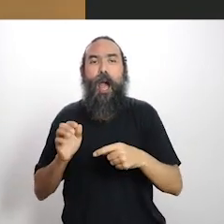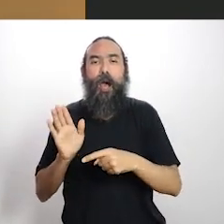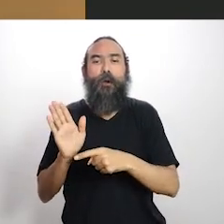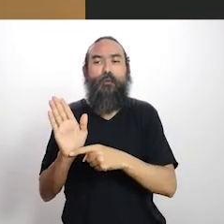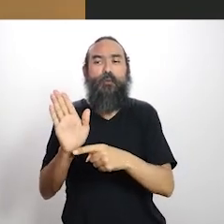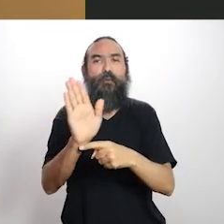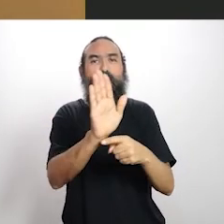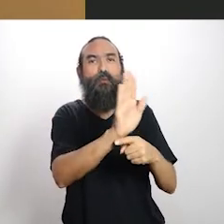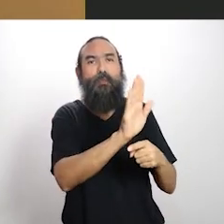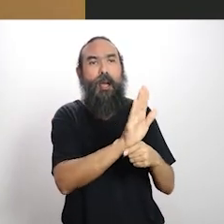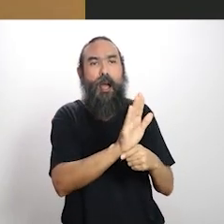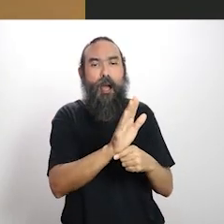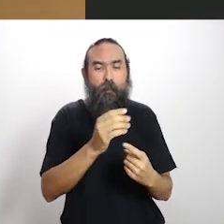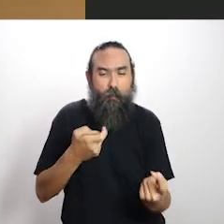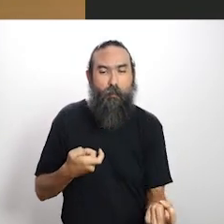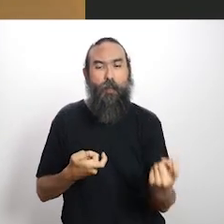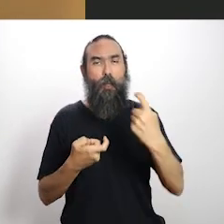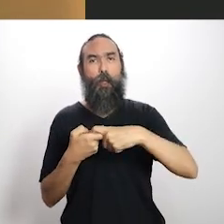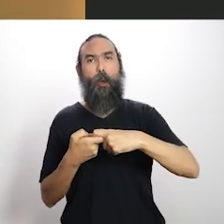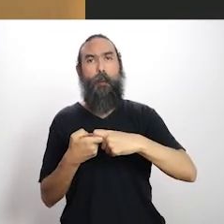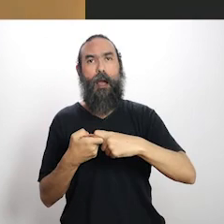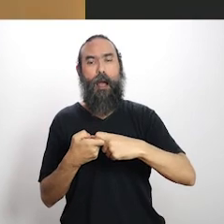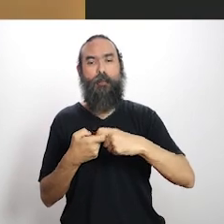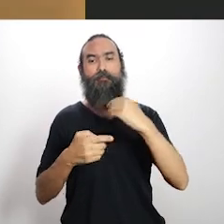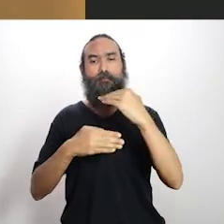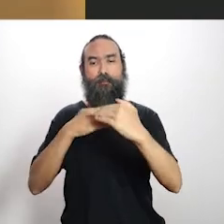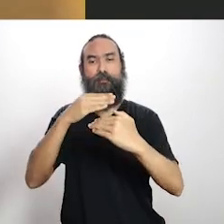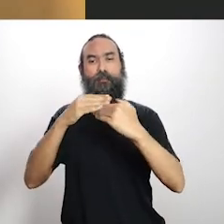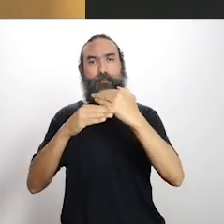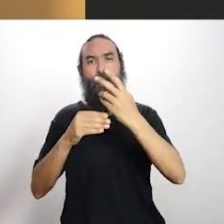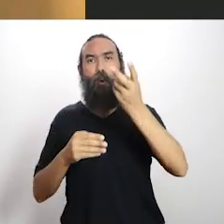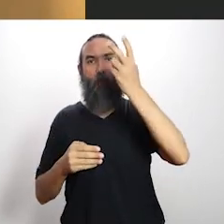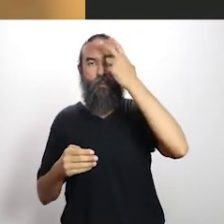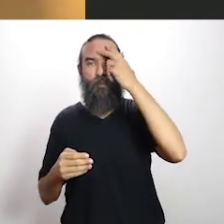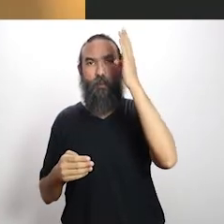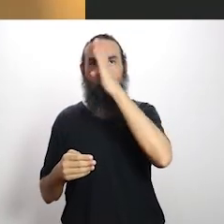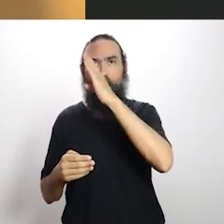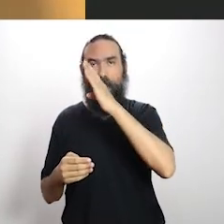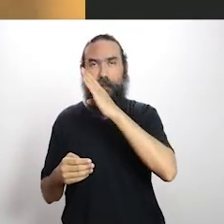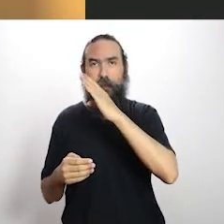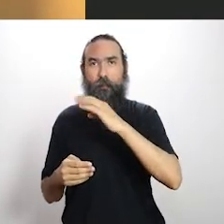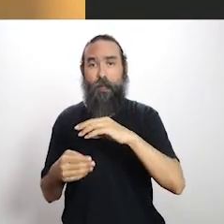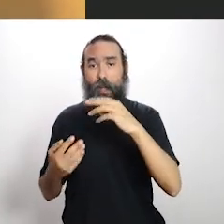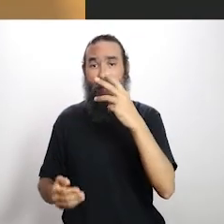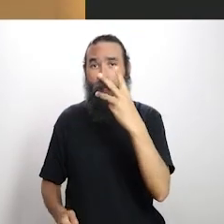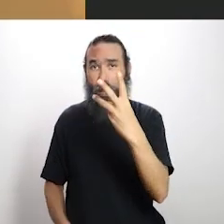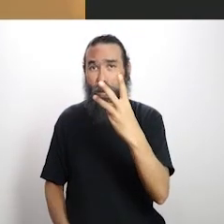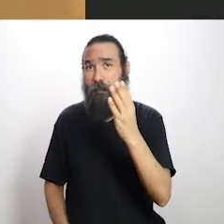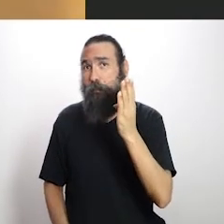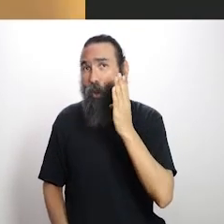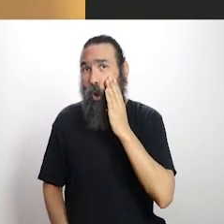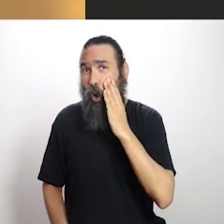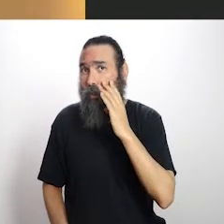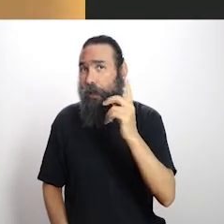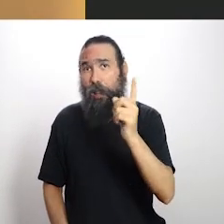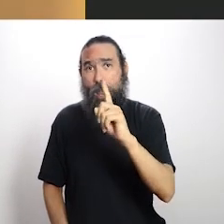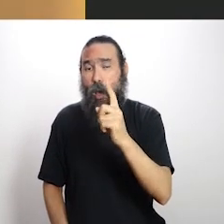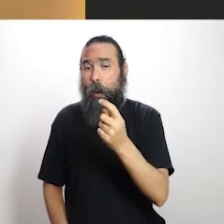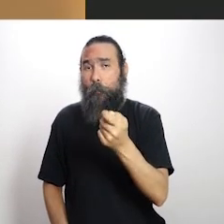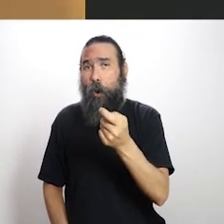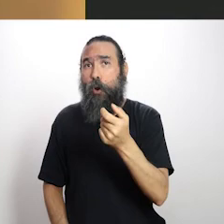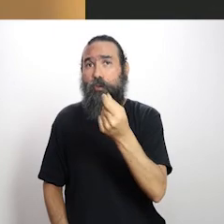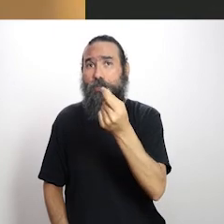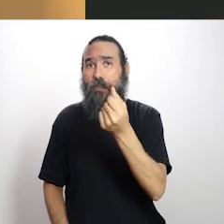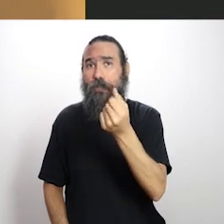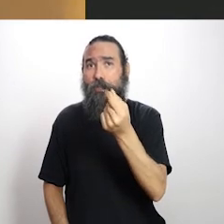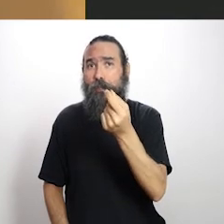ideia da grandeza é 3 vezes o orçamento da lei Rouanet é n vezes mais do